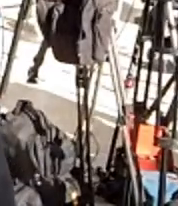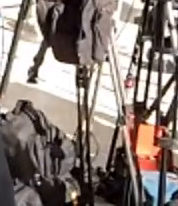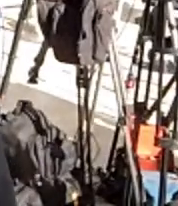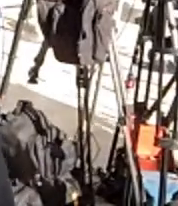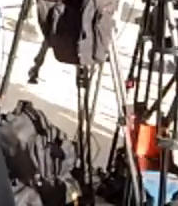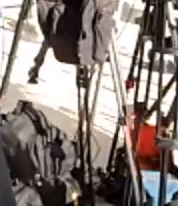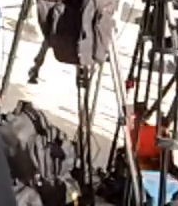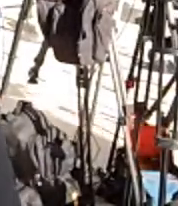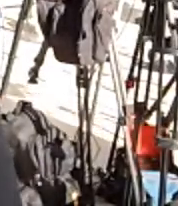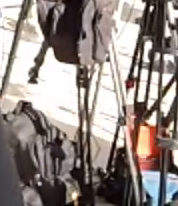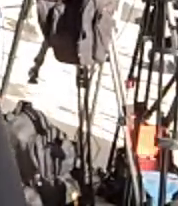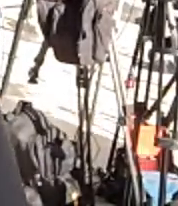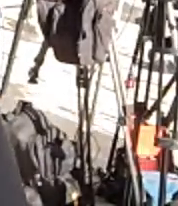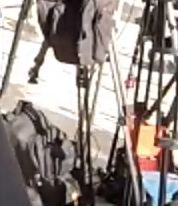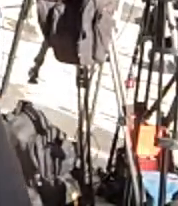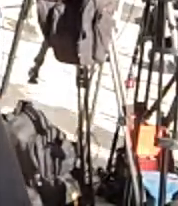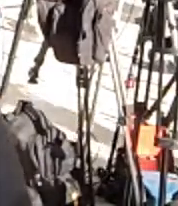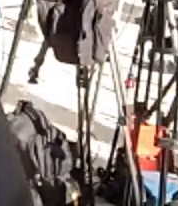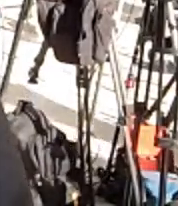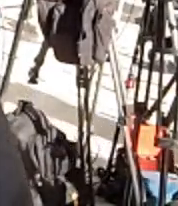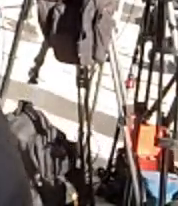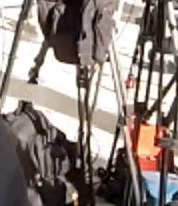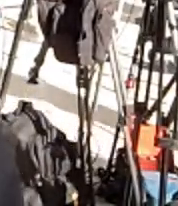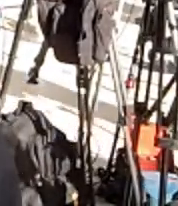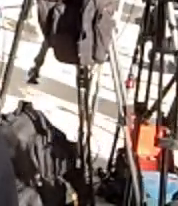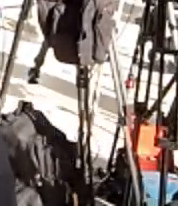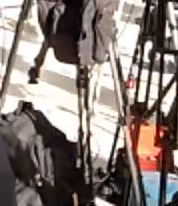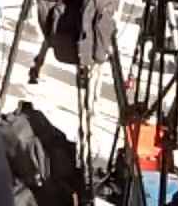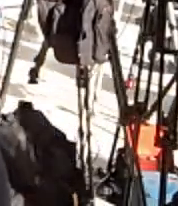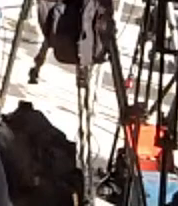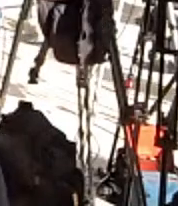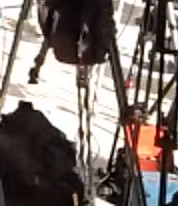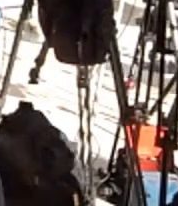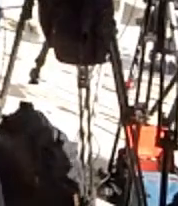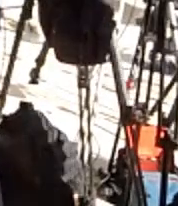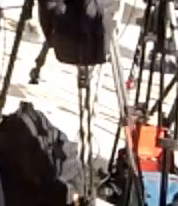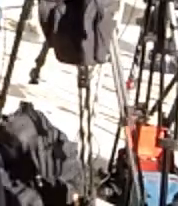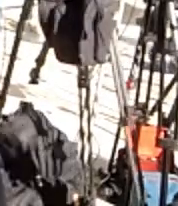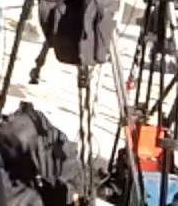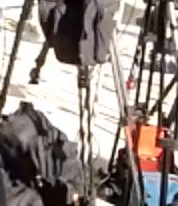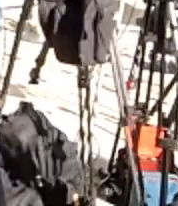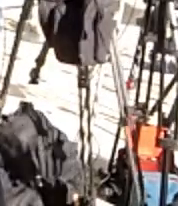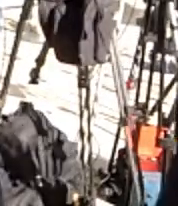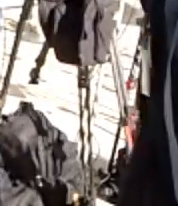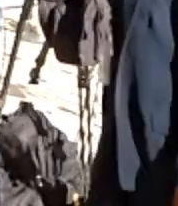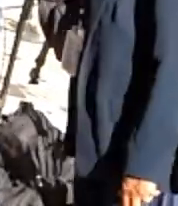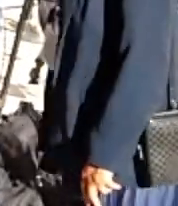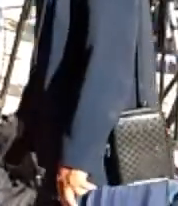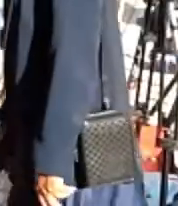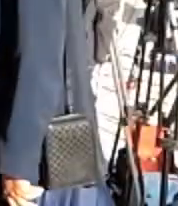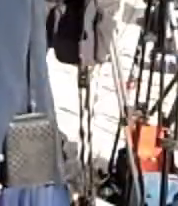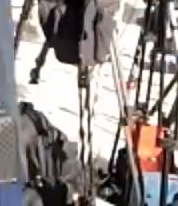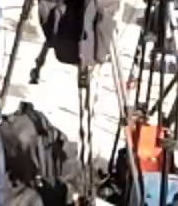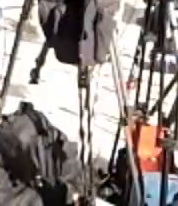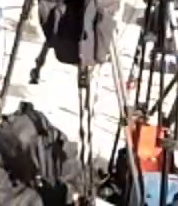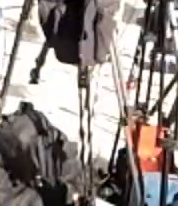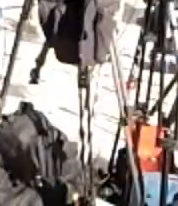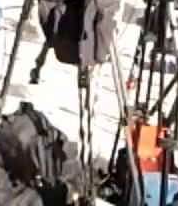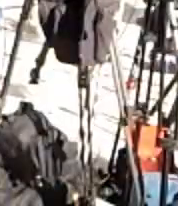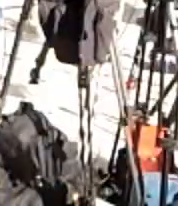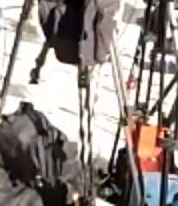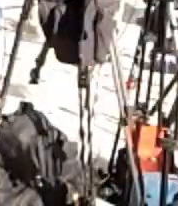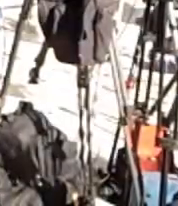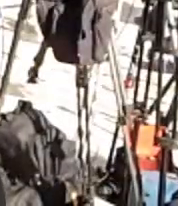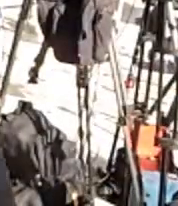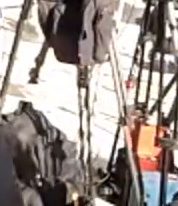TV Justiça tá acho que deve abrir a transmissão Então daqui a pouquinho Vou pedir para o César também olhar no site do YouTube do Supremo Tribunal